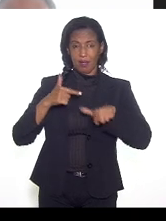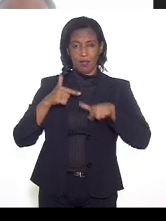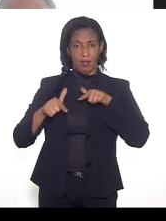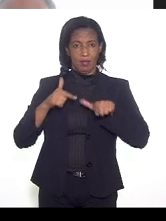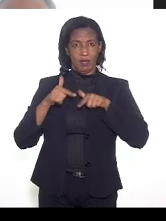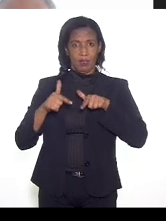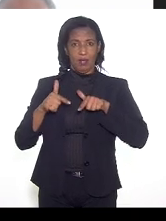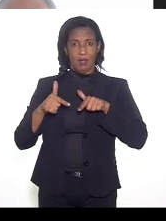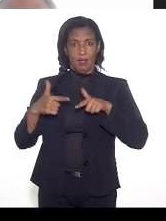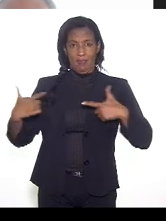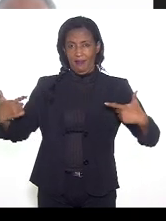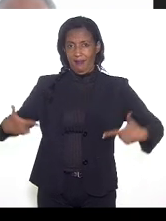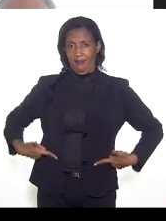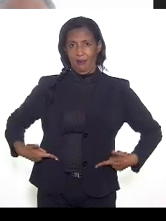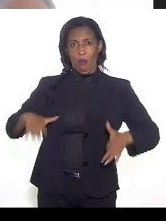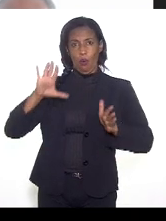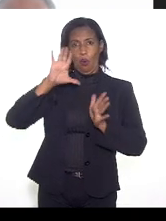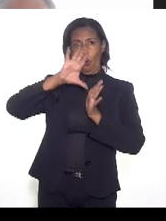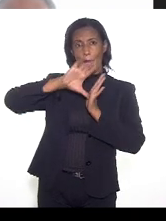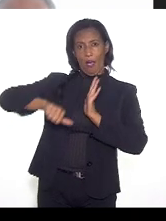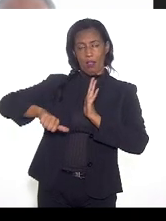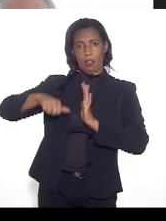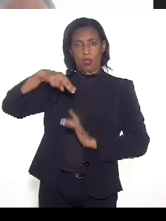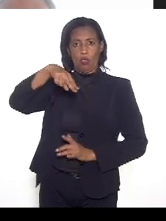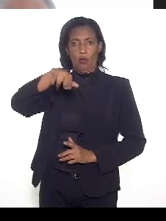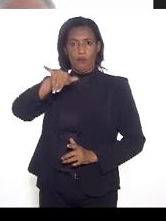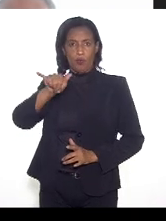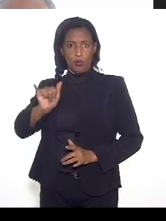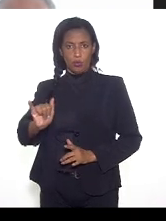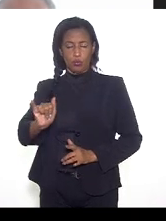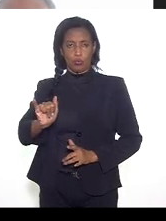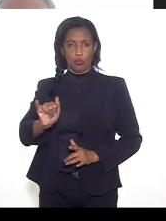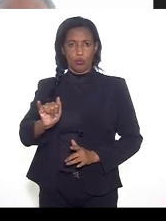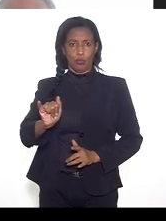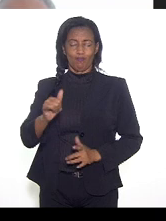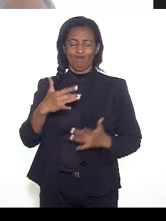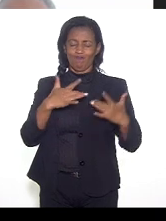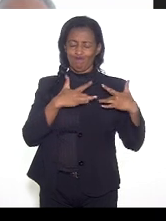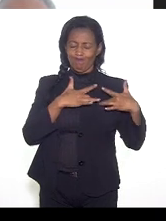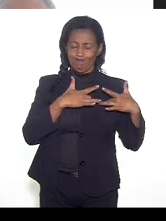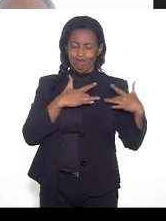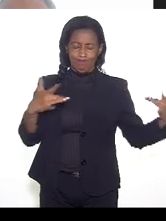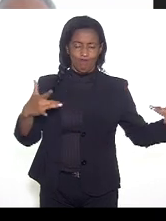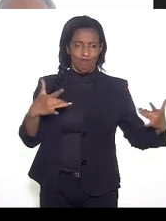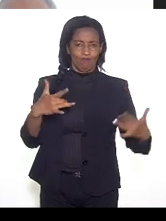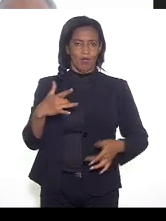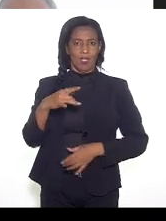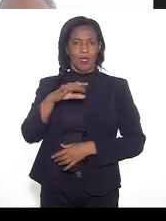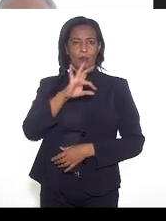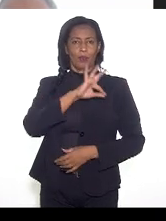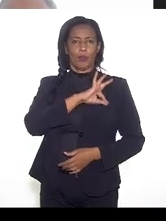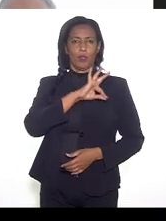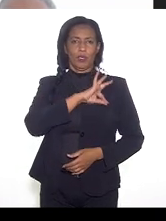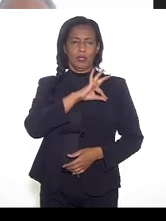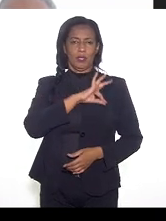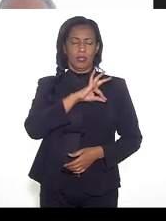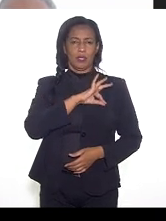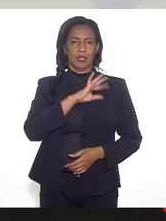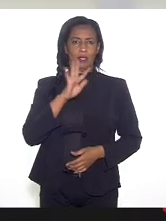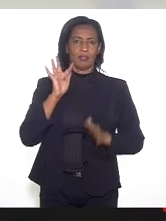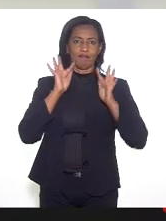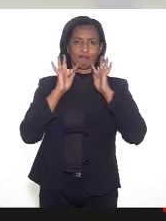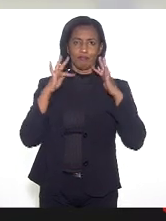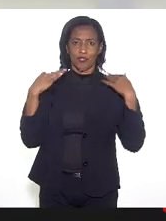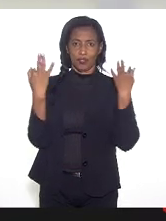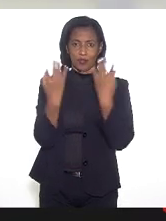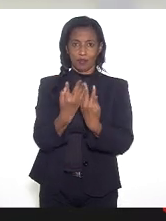tiveram suas armas roubadas no bairro da Posse. Toda a nossa solidariedade à Polícia Militar do Estado do Rio de Janeiro, às famílias